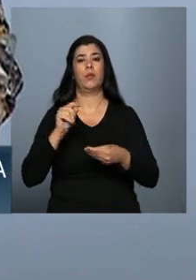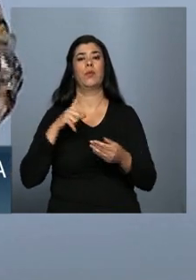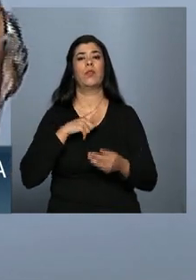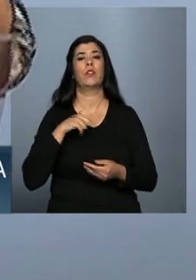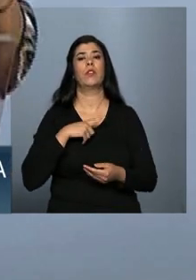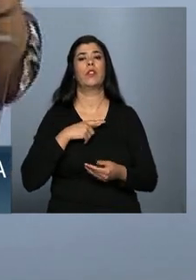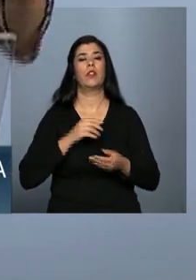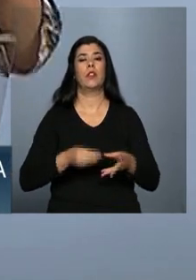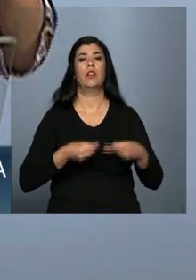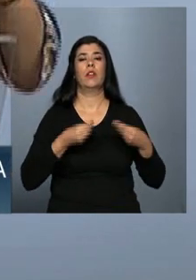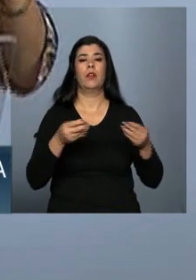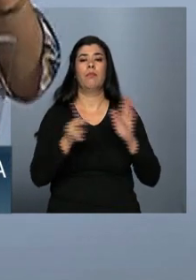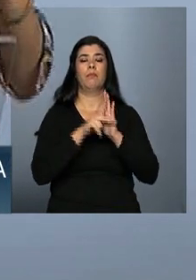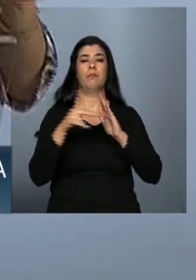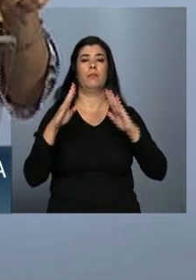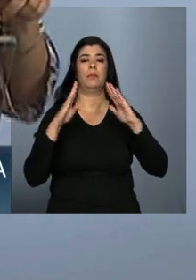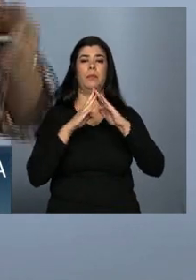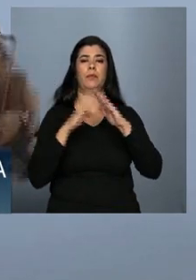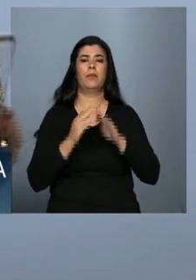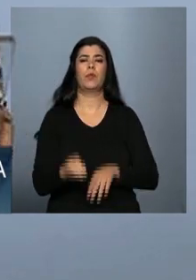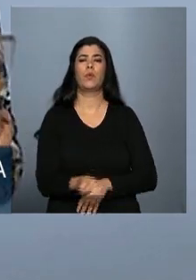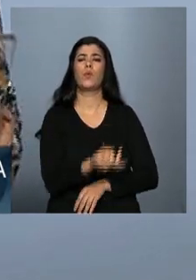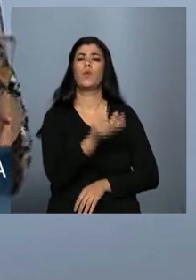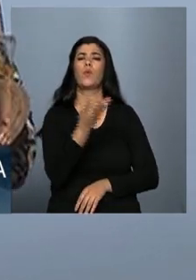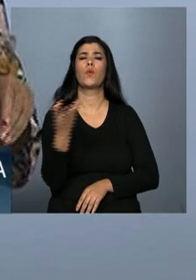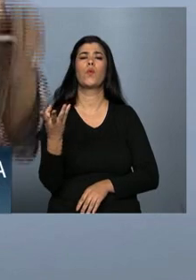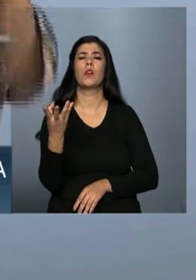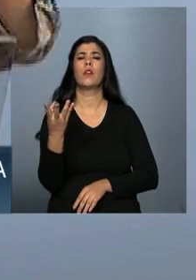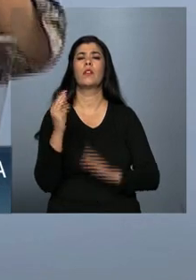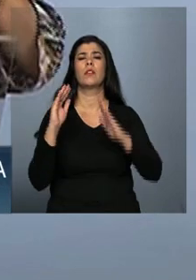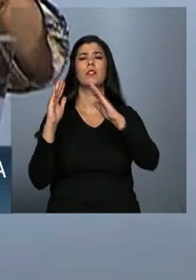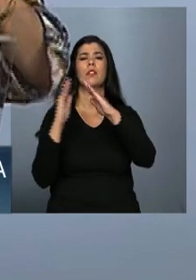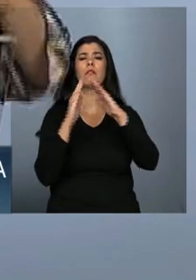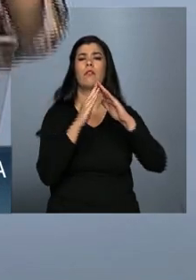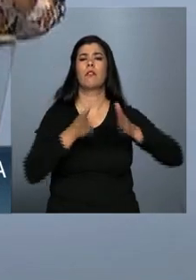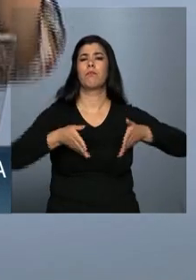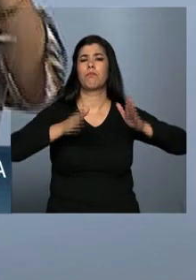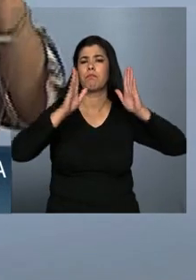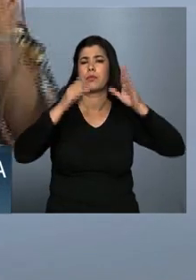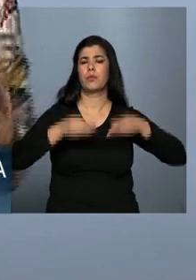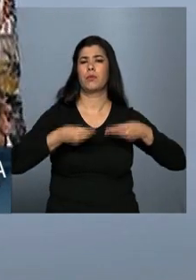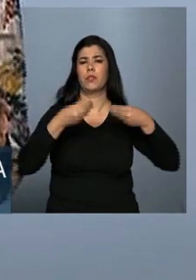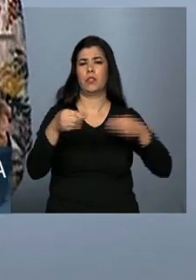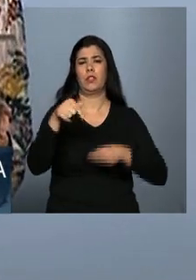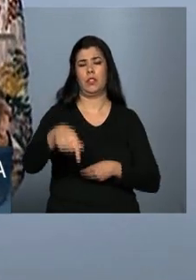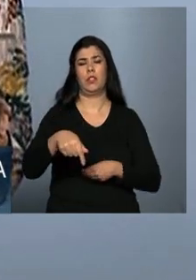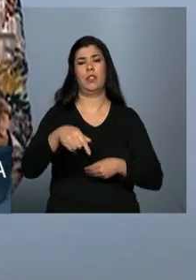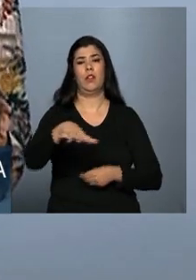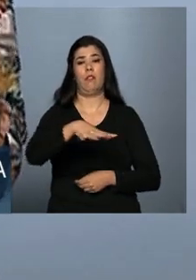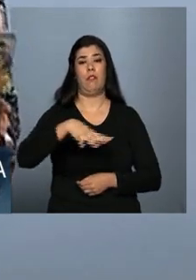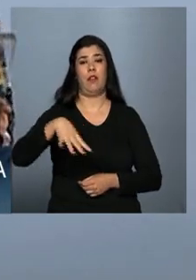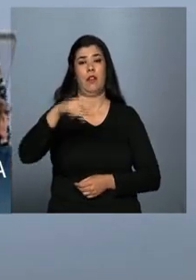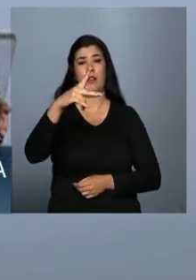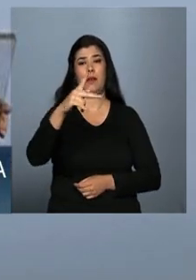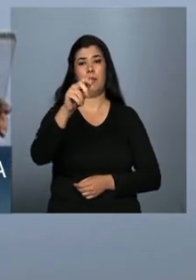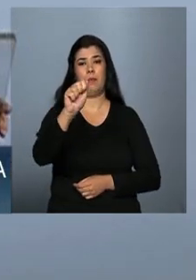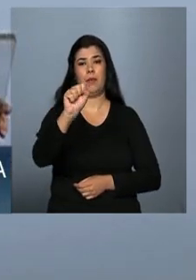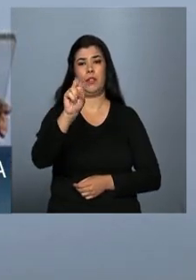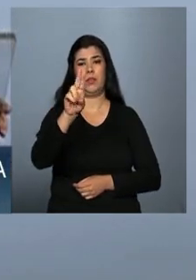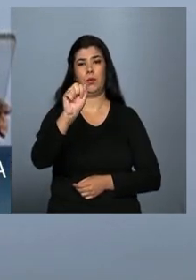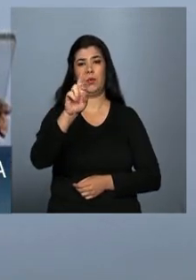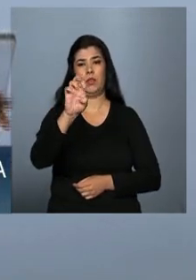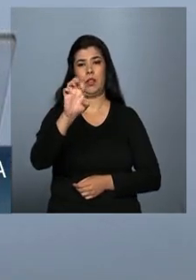aqui eu estou contando as casas entregues. Aqui no Passuaré 1 e 2